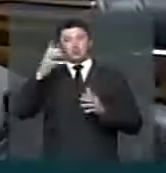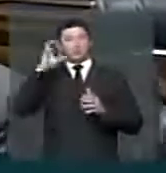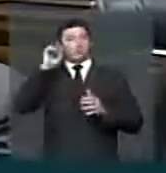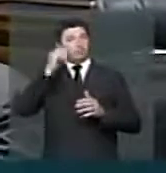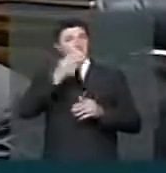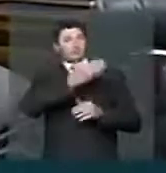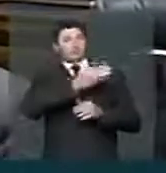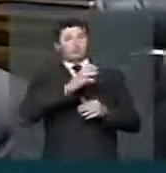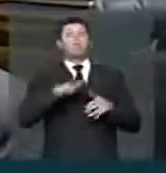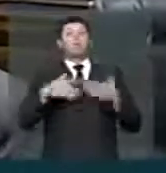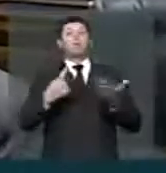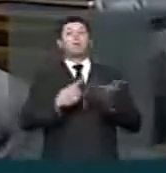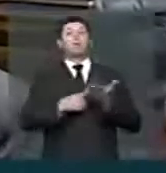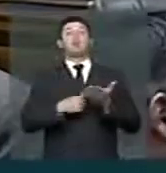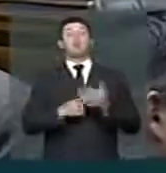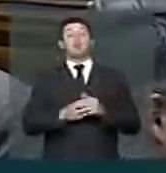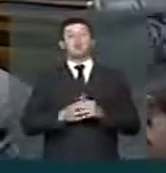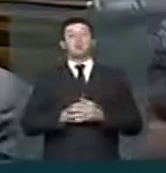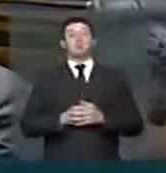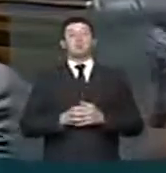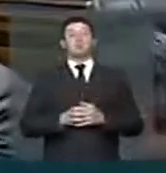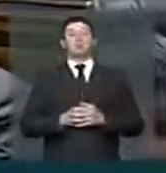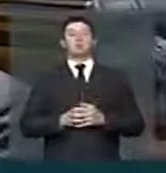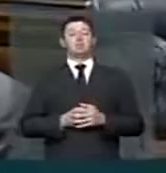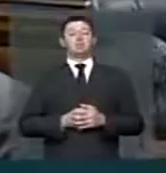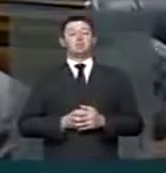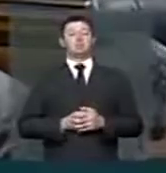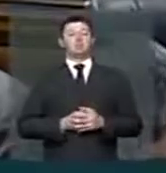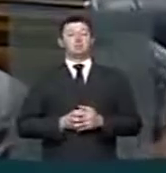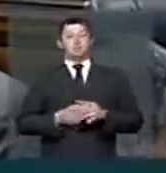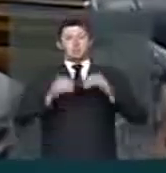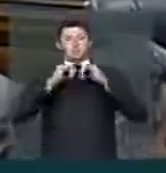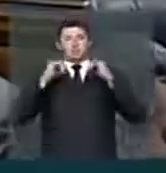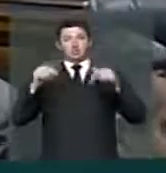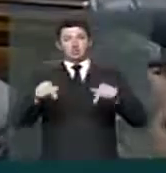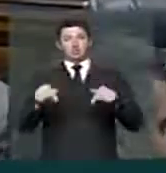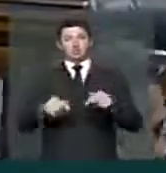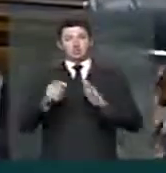ouvir qual é o acordo e os termos do acordo que foi anunciado aqui pelo relator.